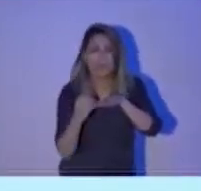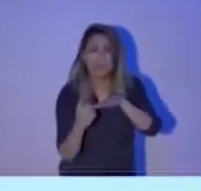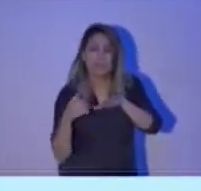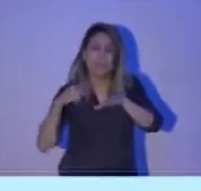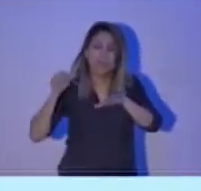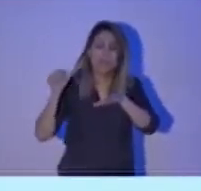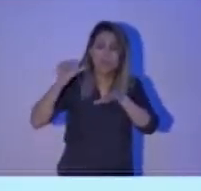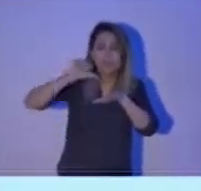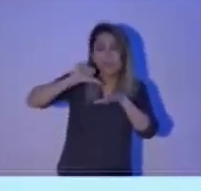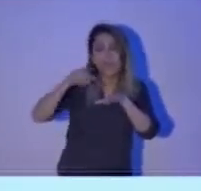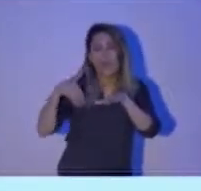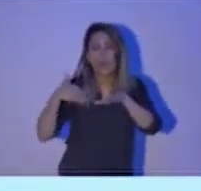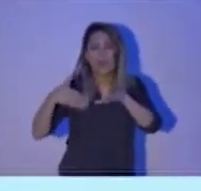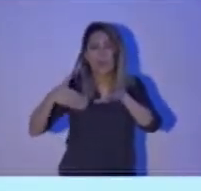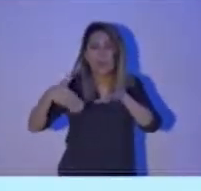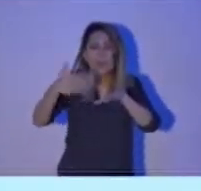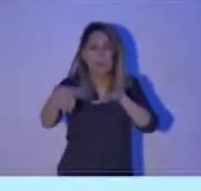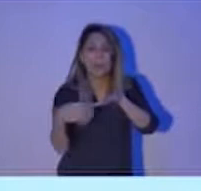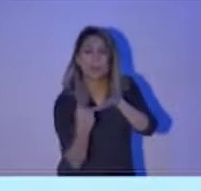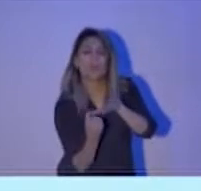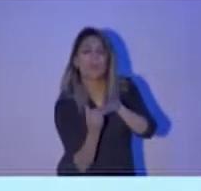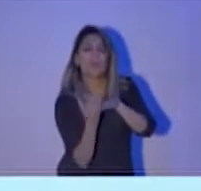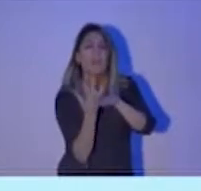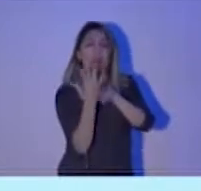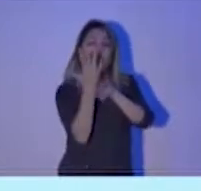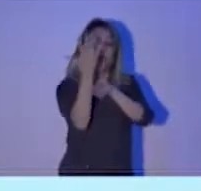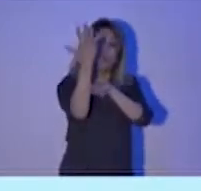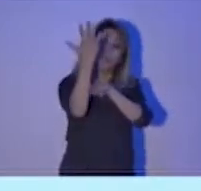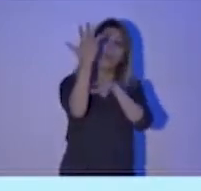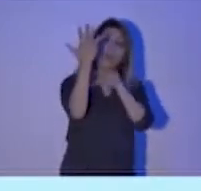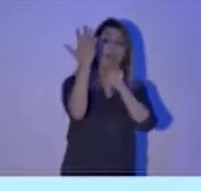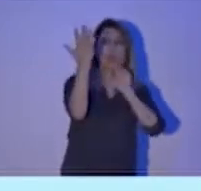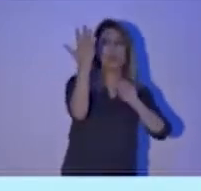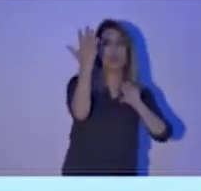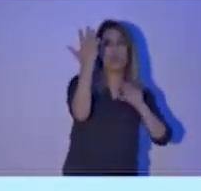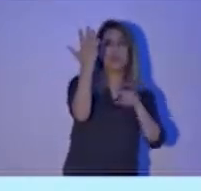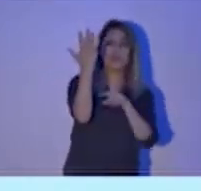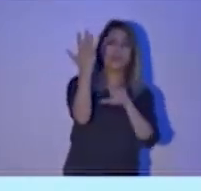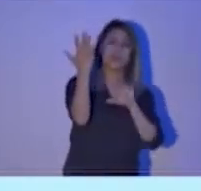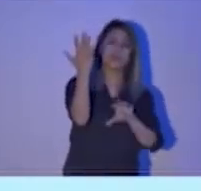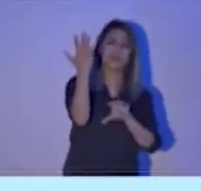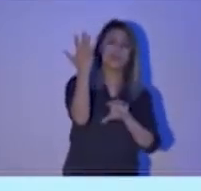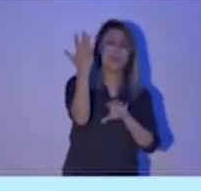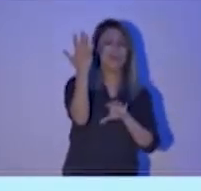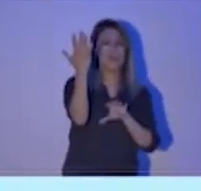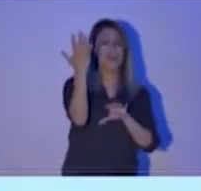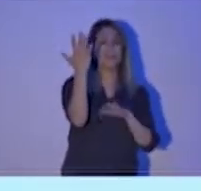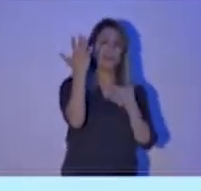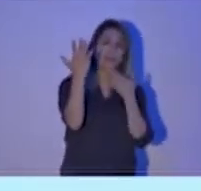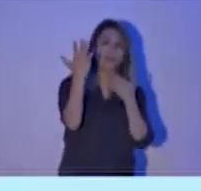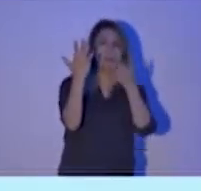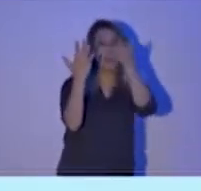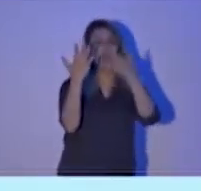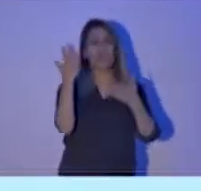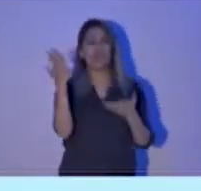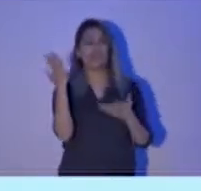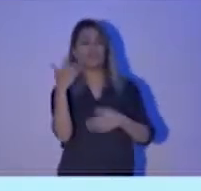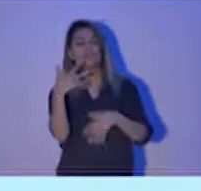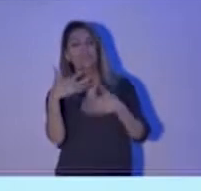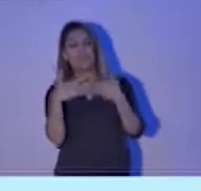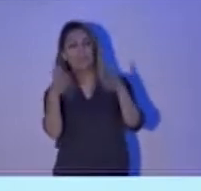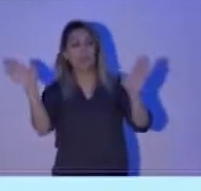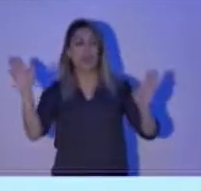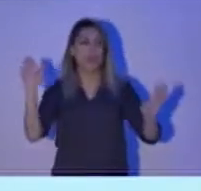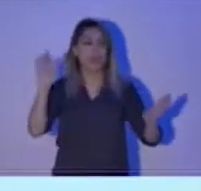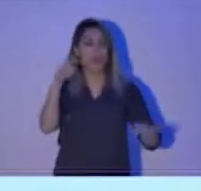ali, num futuro muito próximo, nós possamos estar comemorando efetivamente a inclusão, a permanência, o